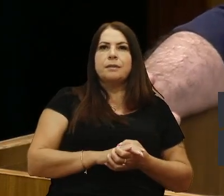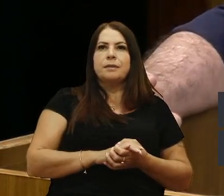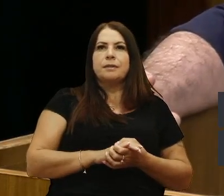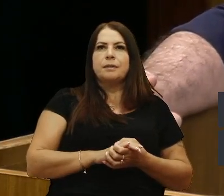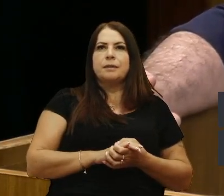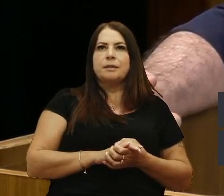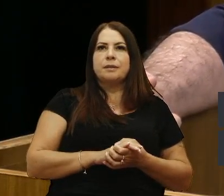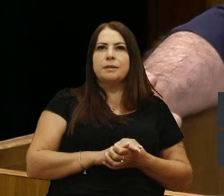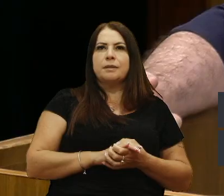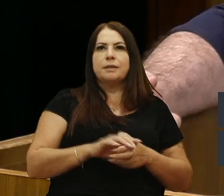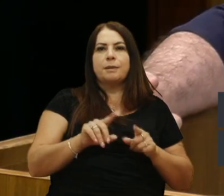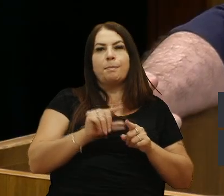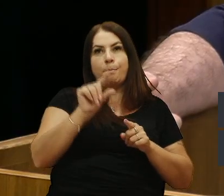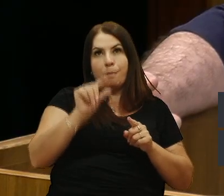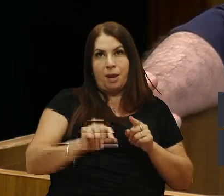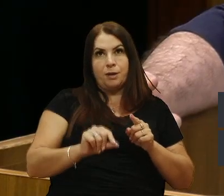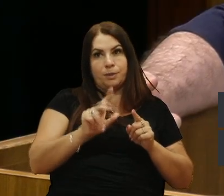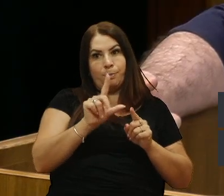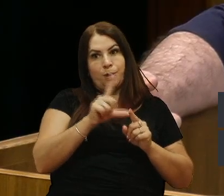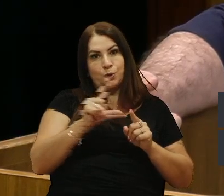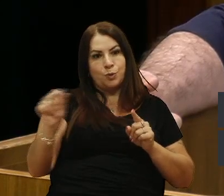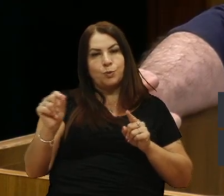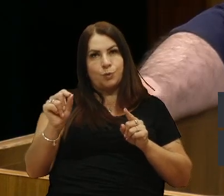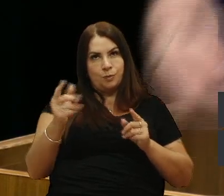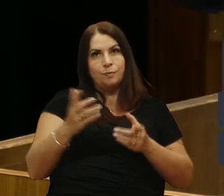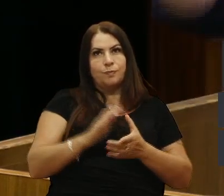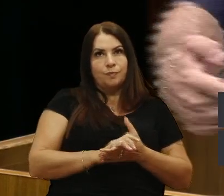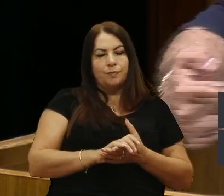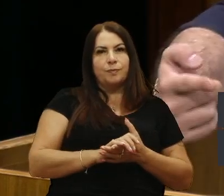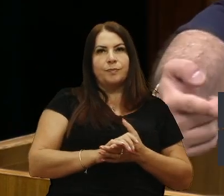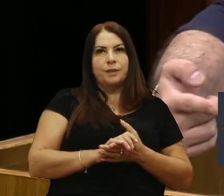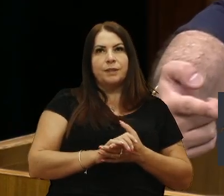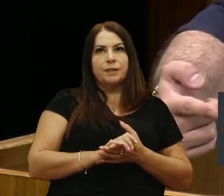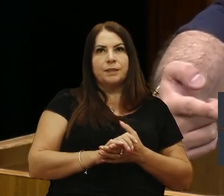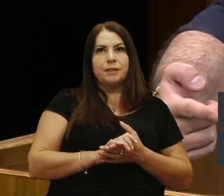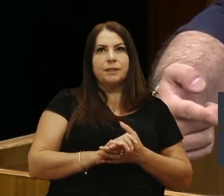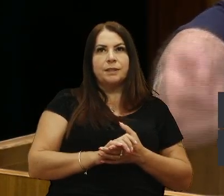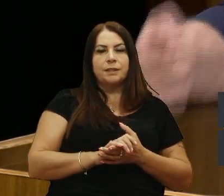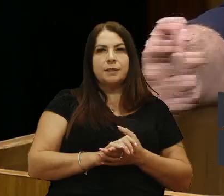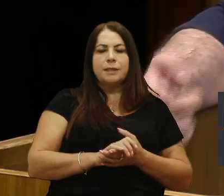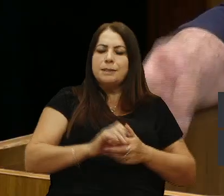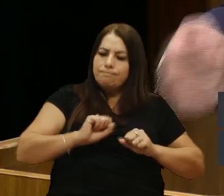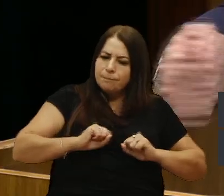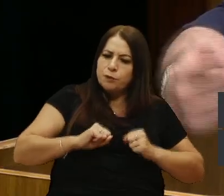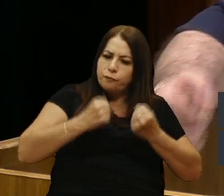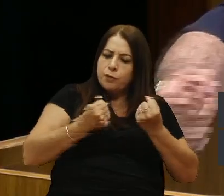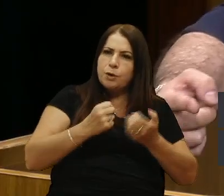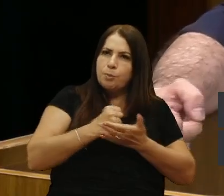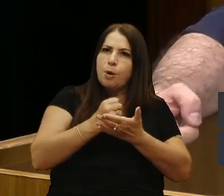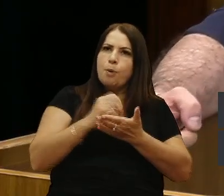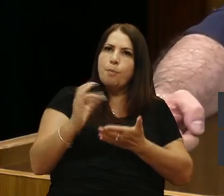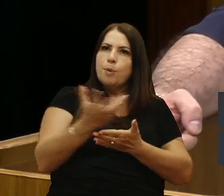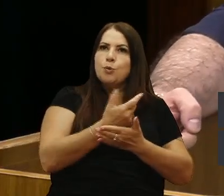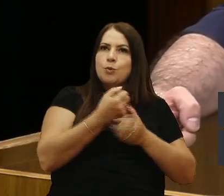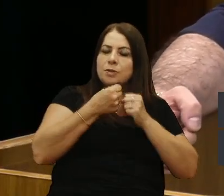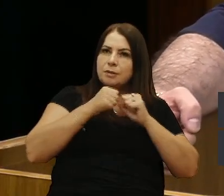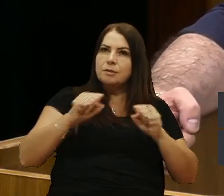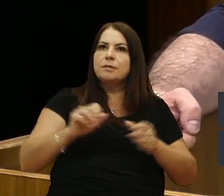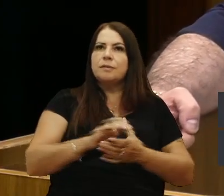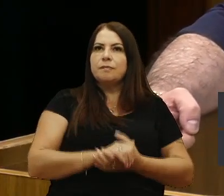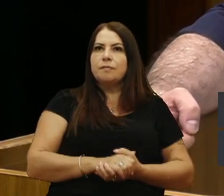baixando efetivo, vereador Cristiano, e se matando para dar apoio para todas as